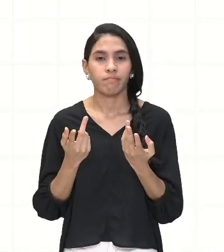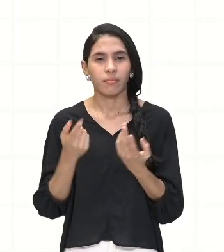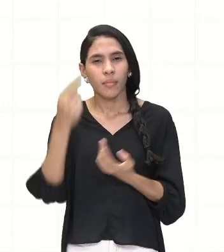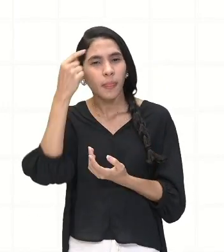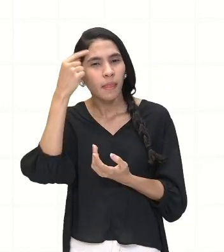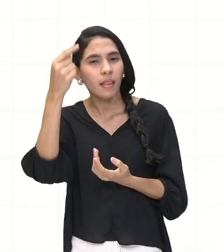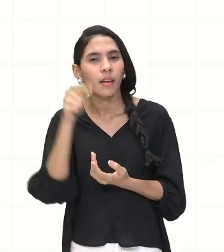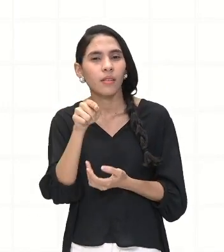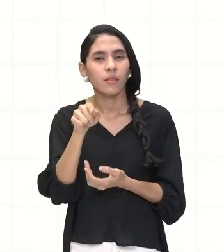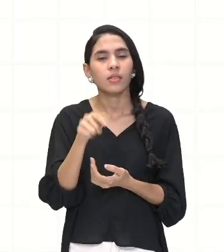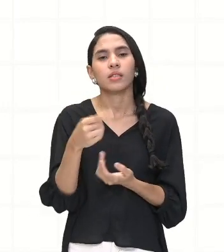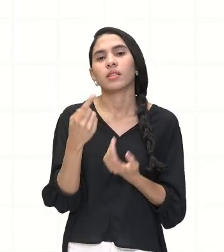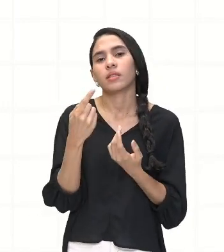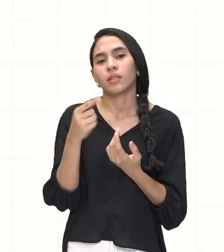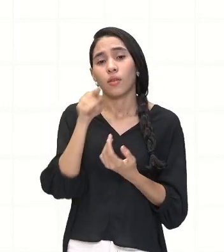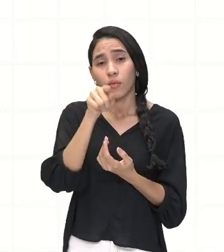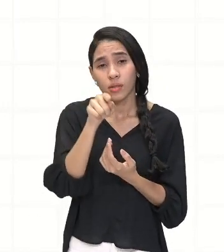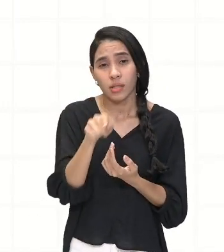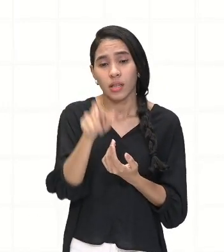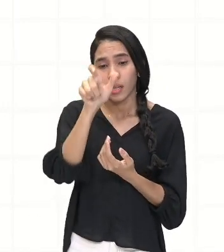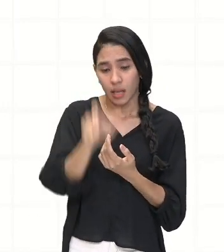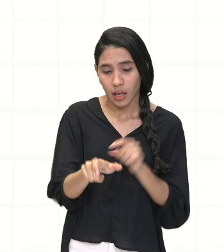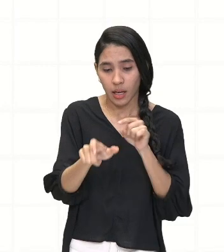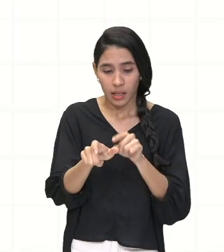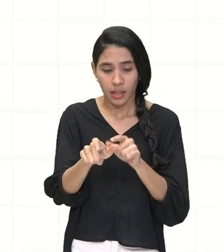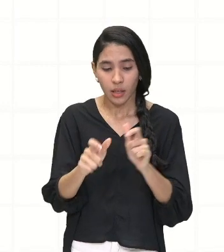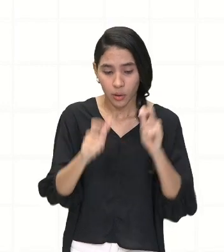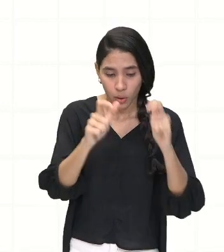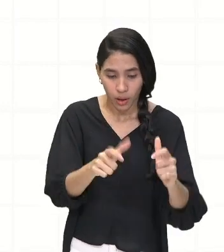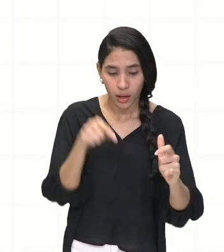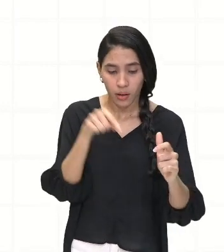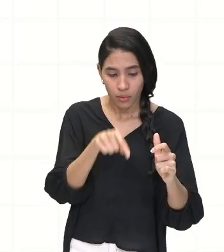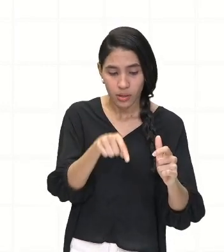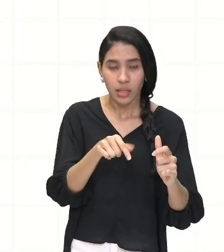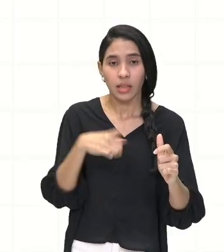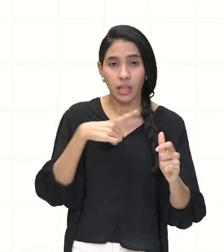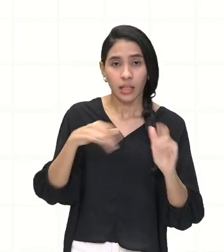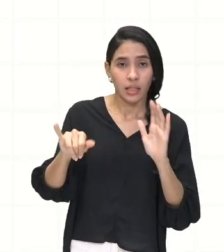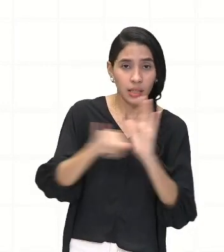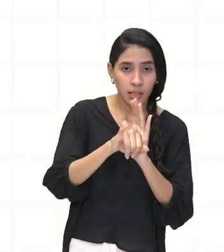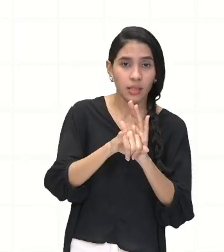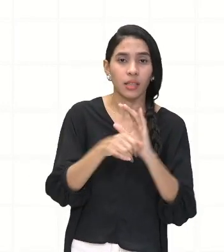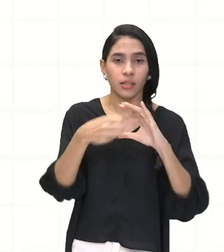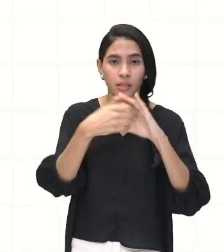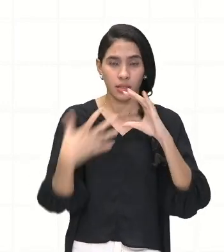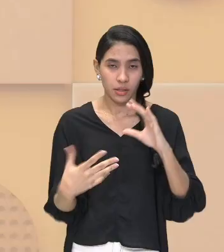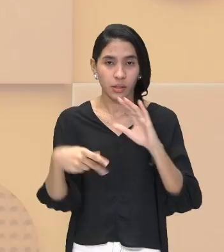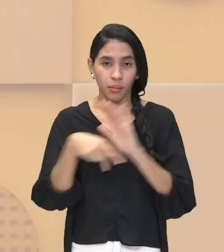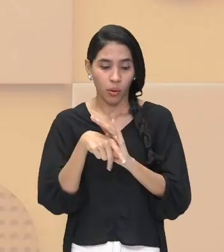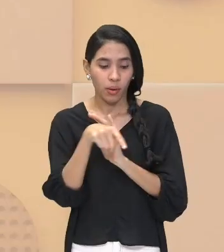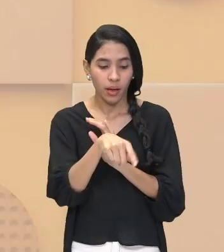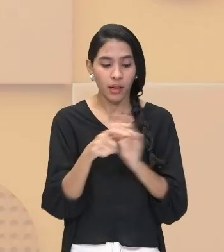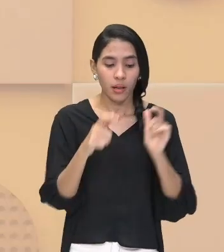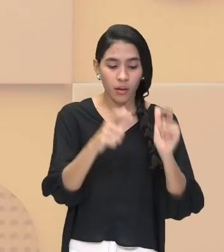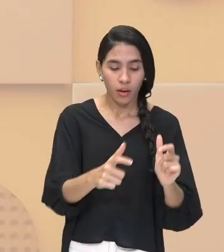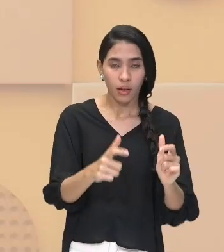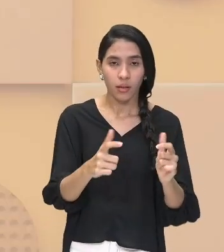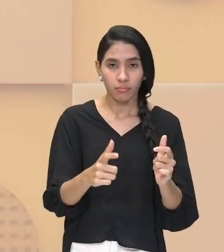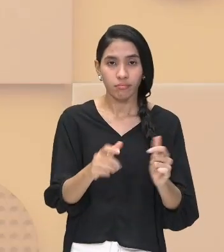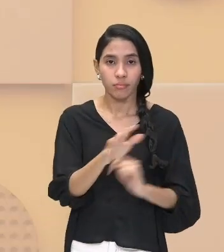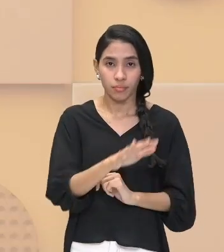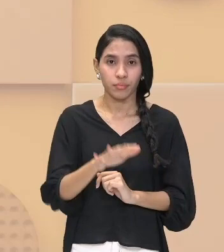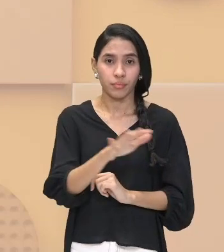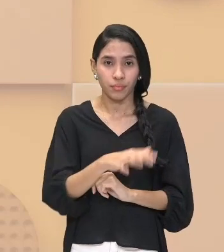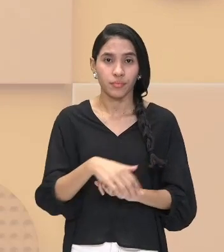de que você pertence àquele local, você se identifica com aquele local, com aquela